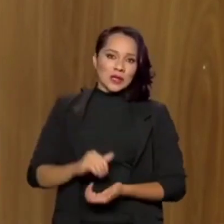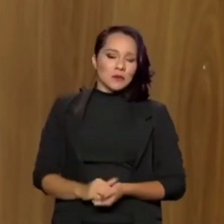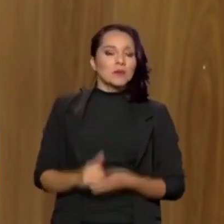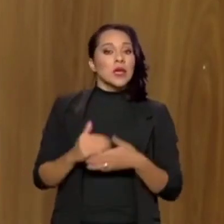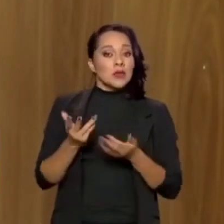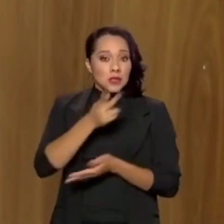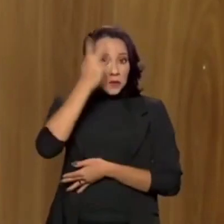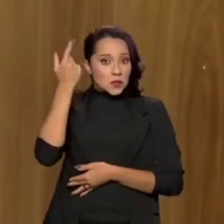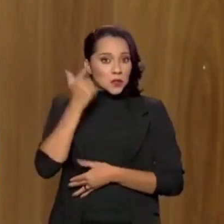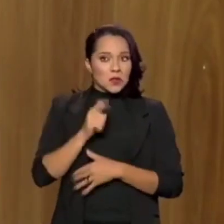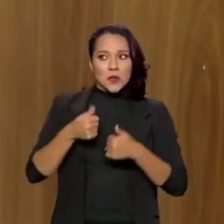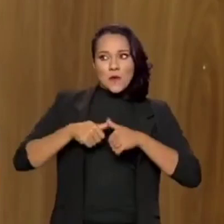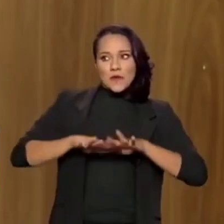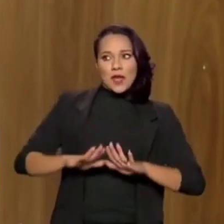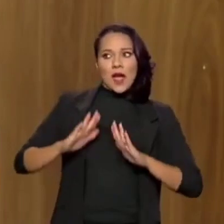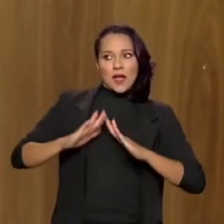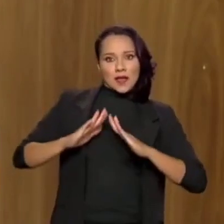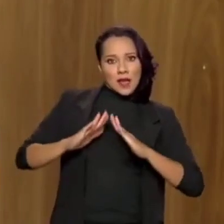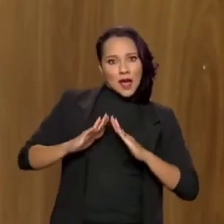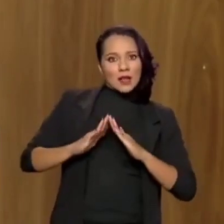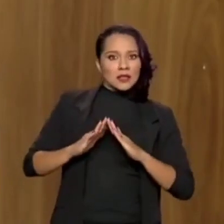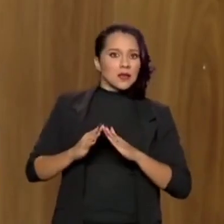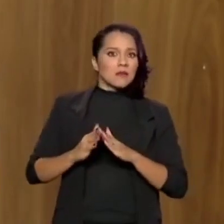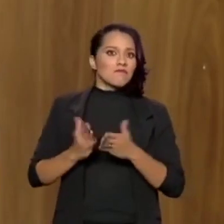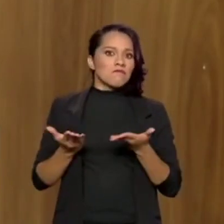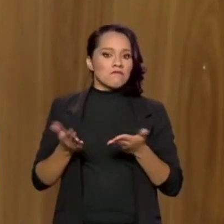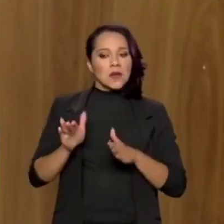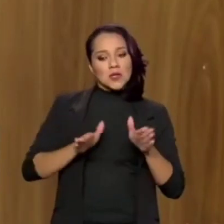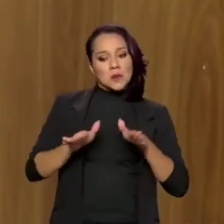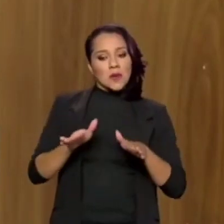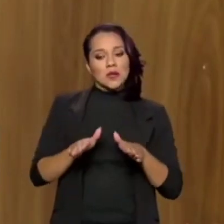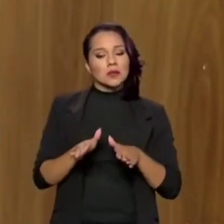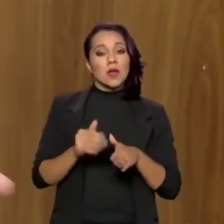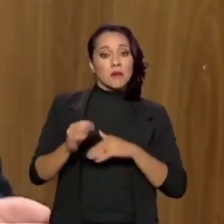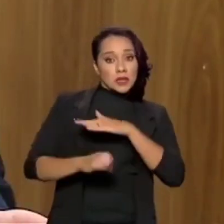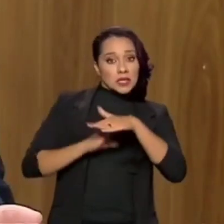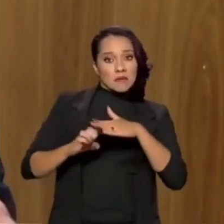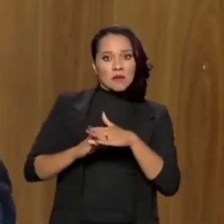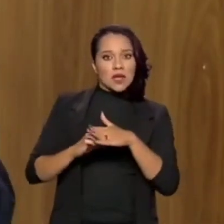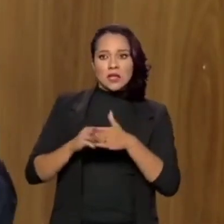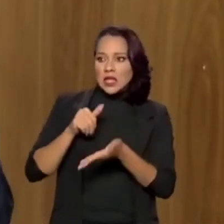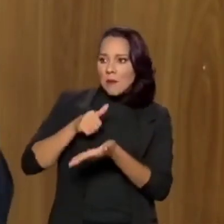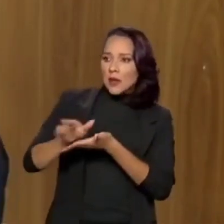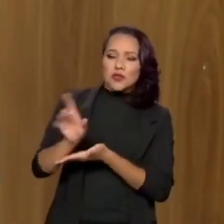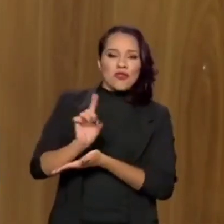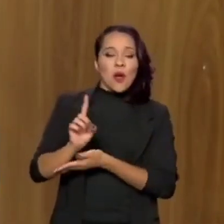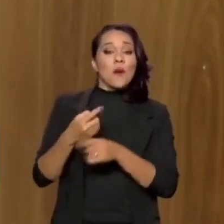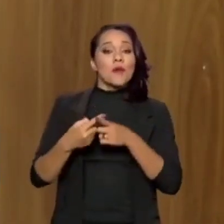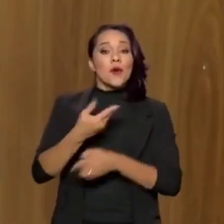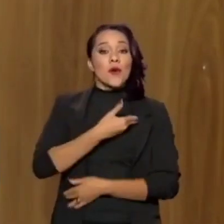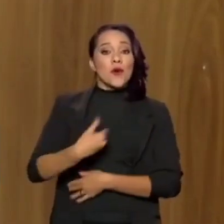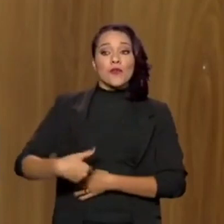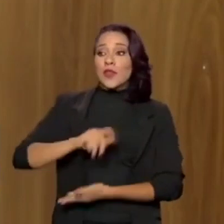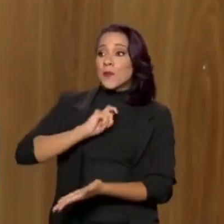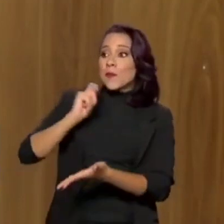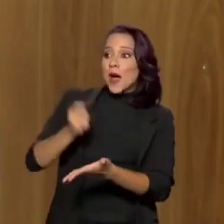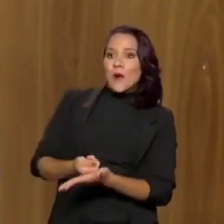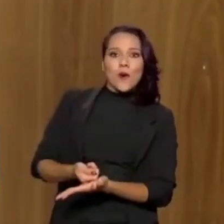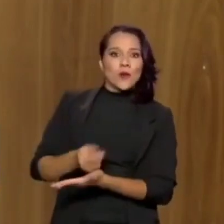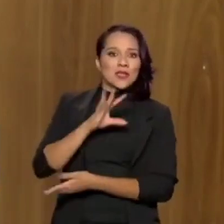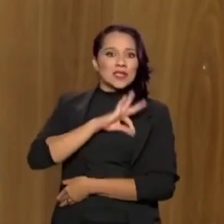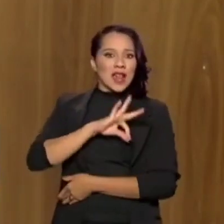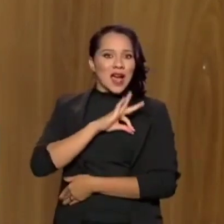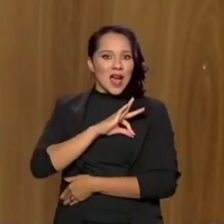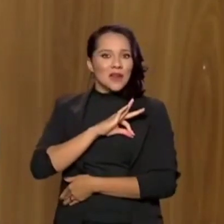puderam ficar em casa metade do tempo, pelo menos, mas as empresas não demitiram, porque o governo pagou a outra metade do salário. Esse